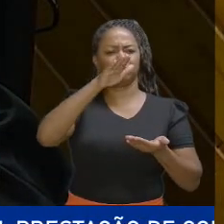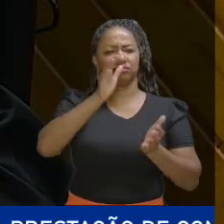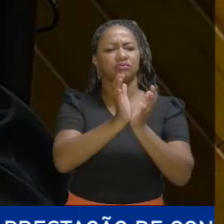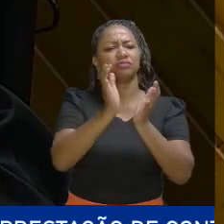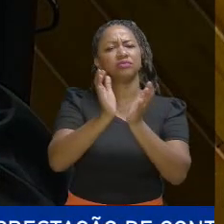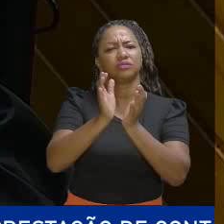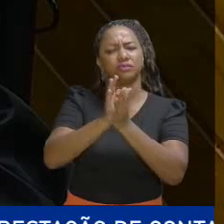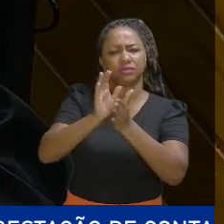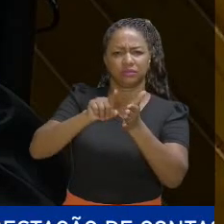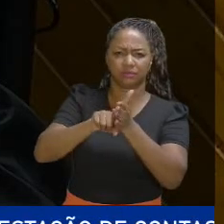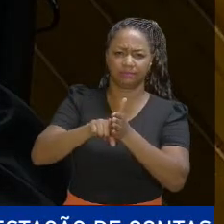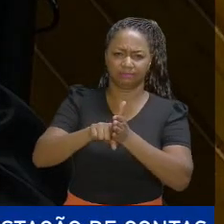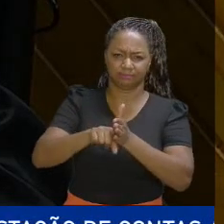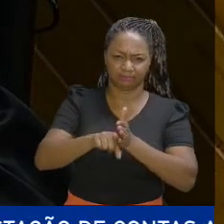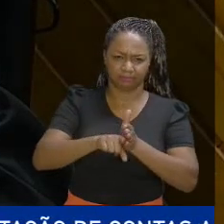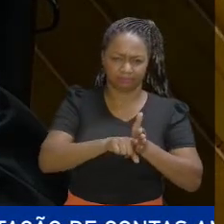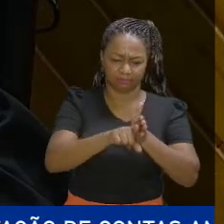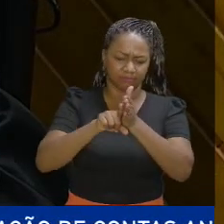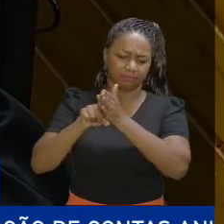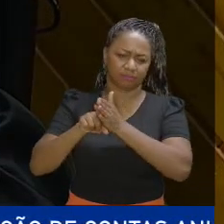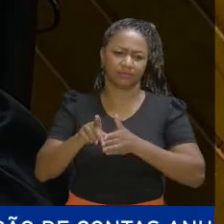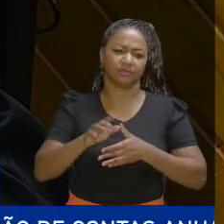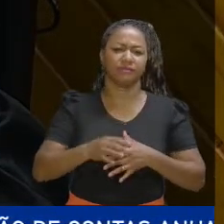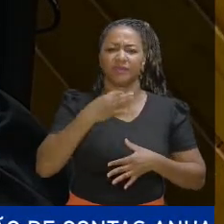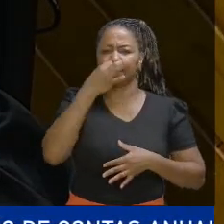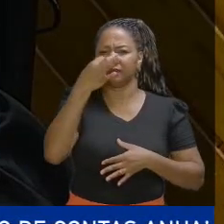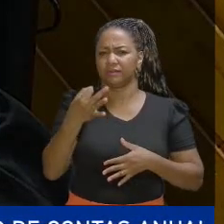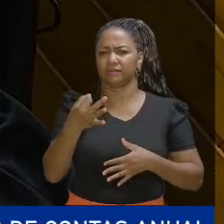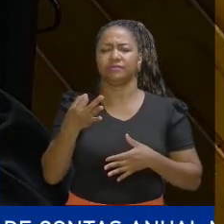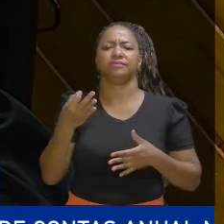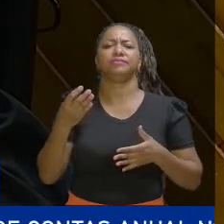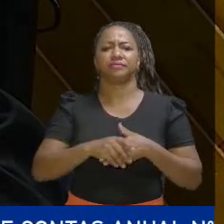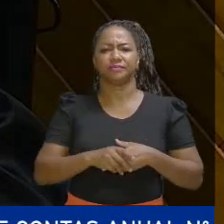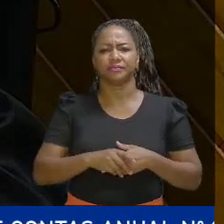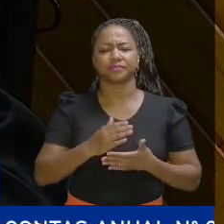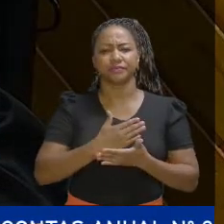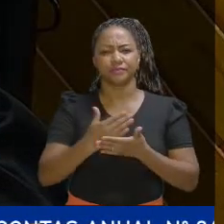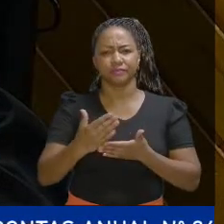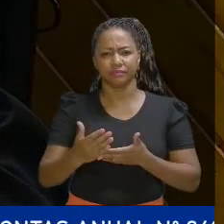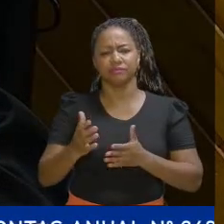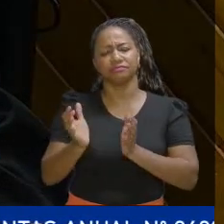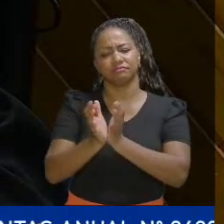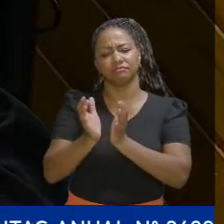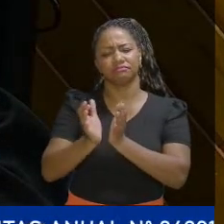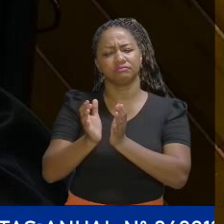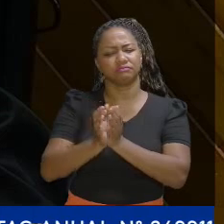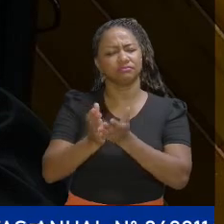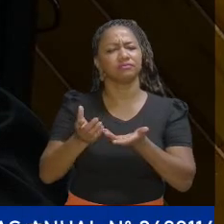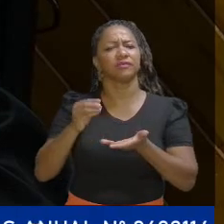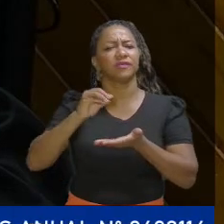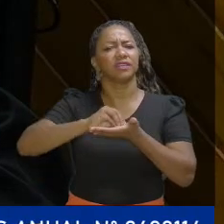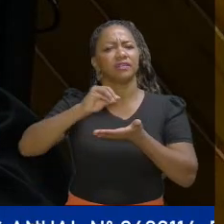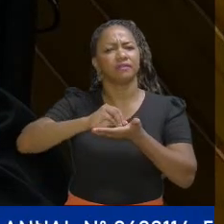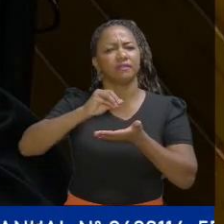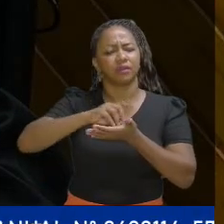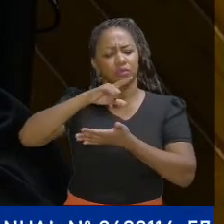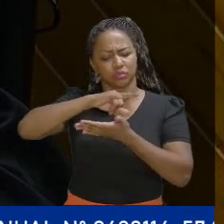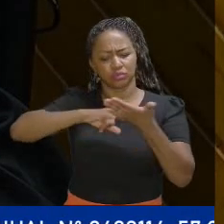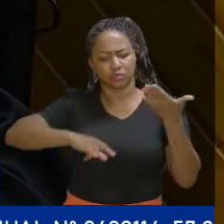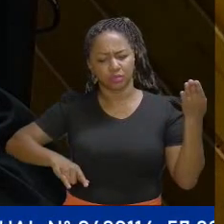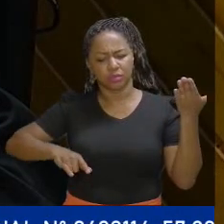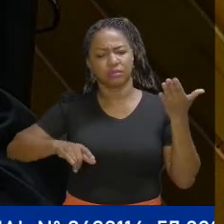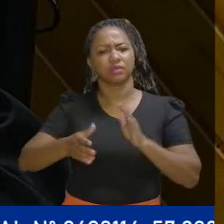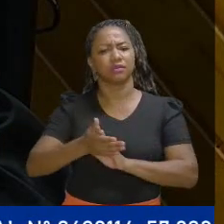núcleo de análise, né, para a formulação do parecer inicial. O órgão técnico verificou a ausência de